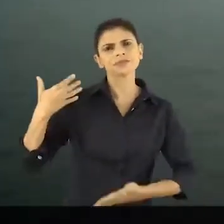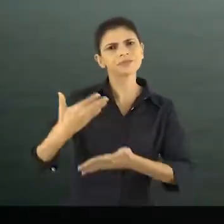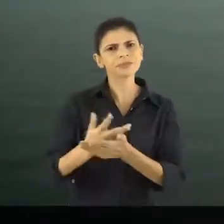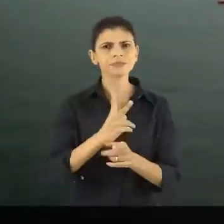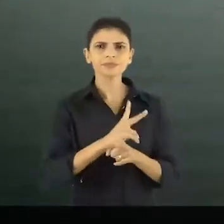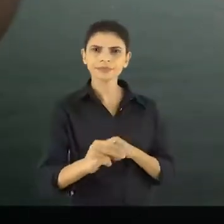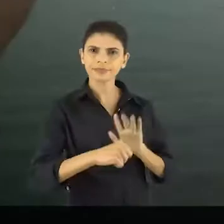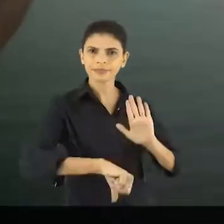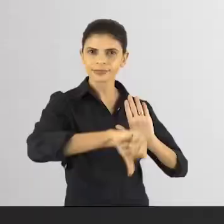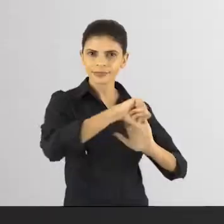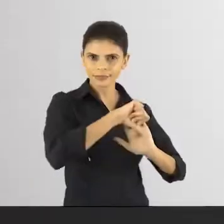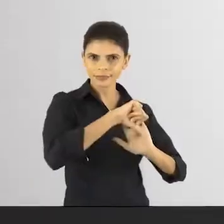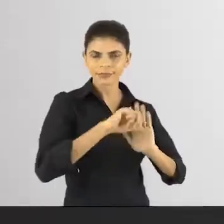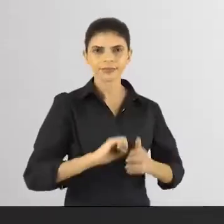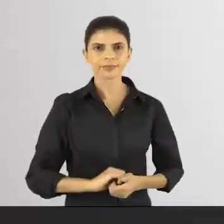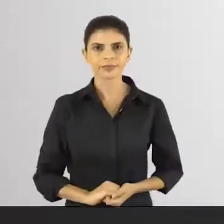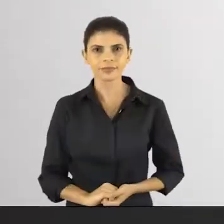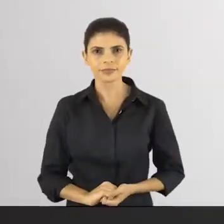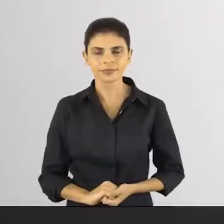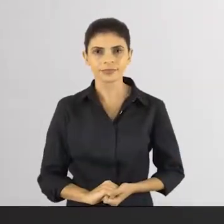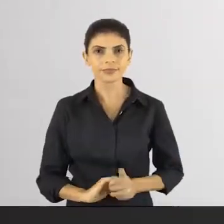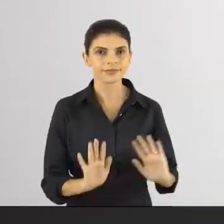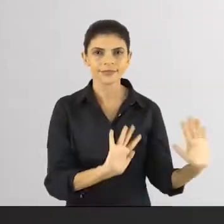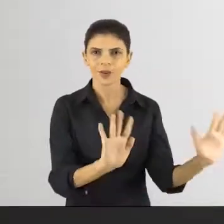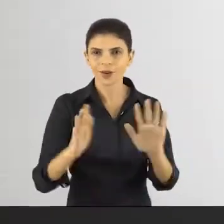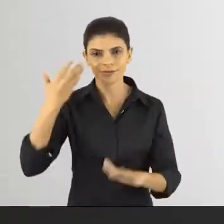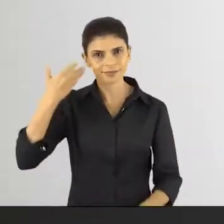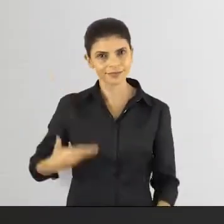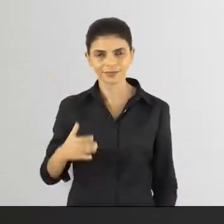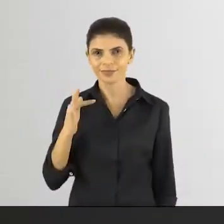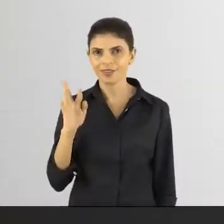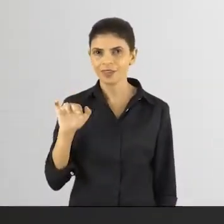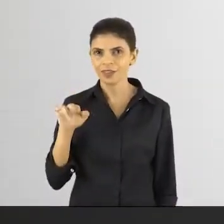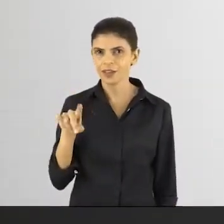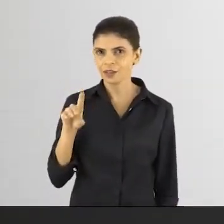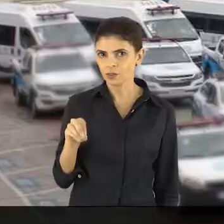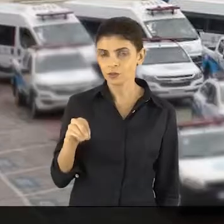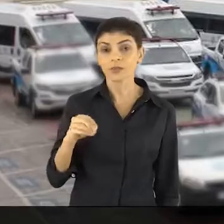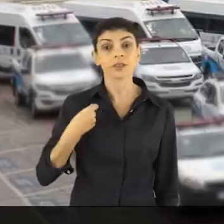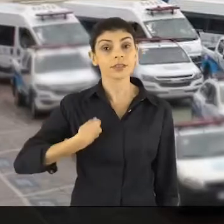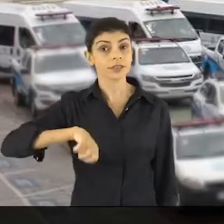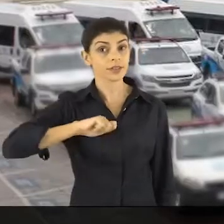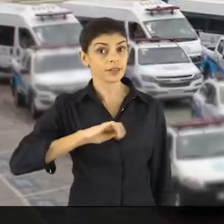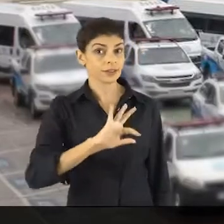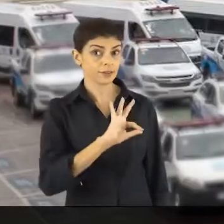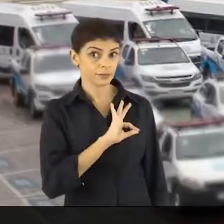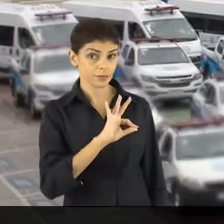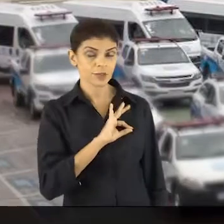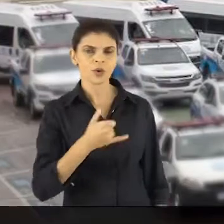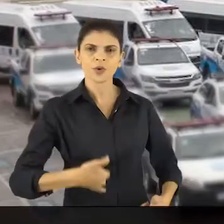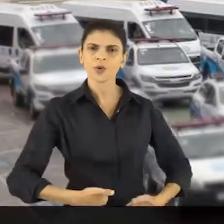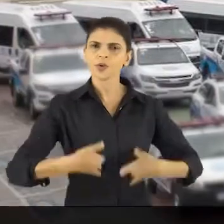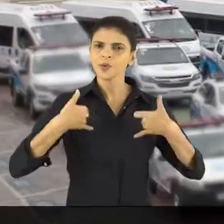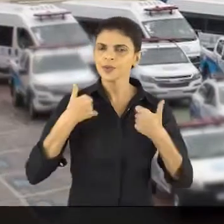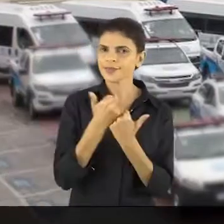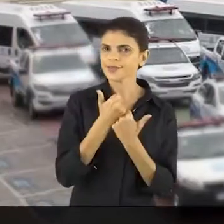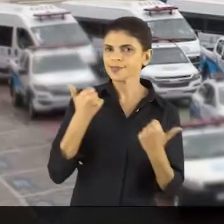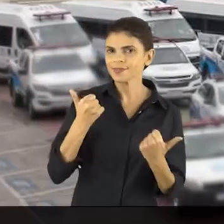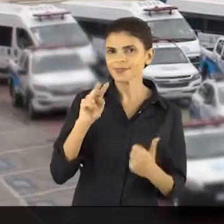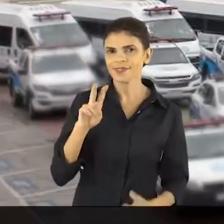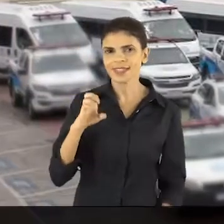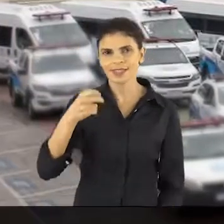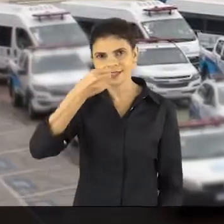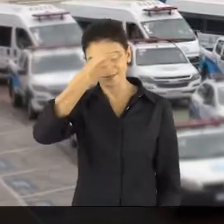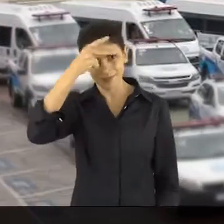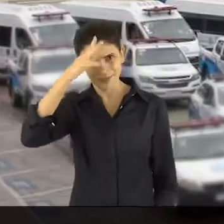um delegado que dedicou a vida a combater o crime. Olá, sou Fernando Veloso, delegado de polícia com